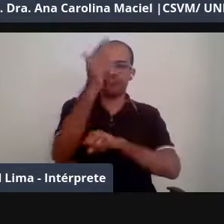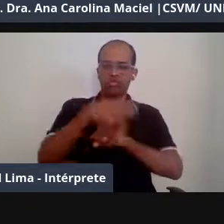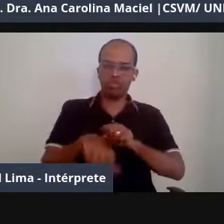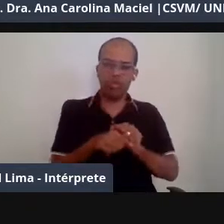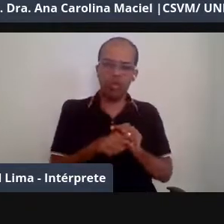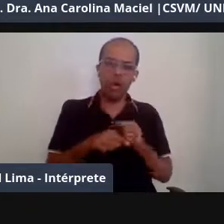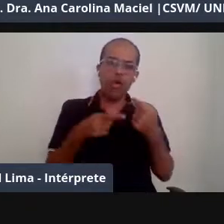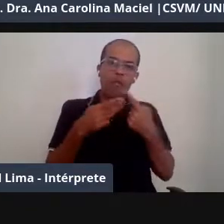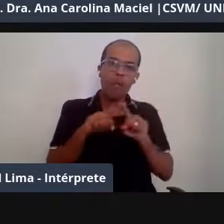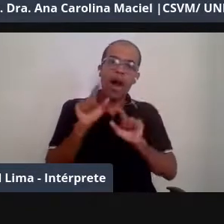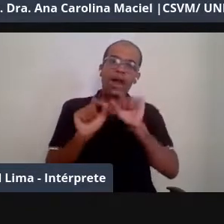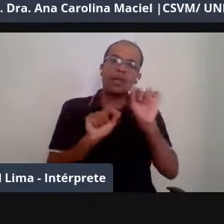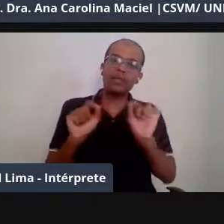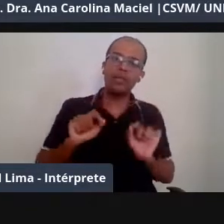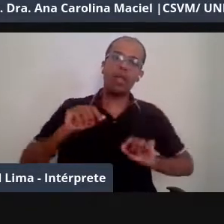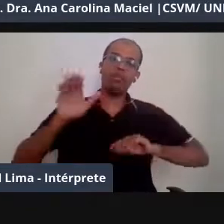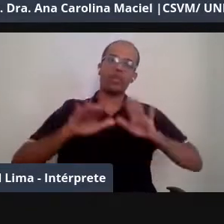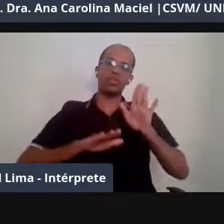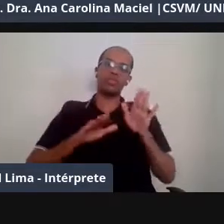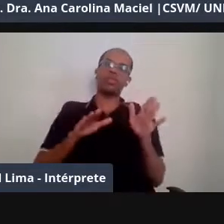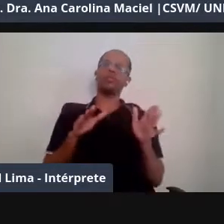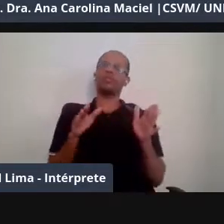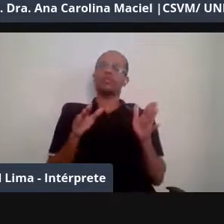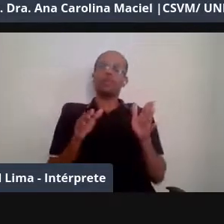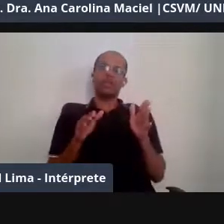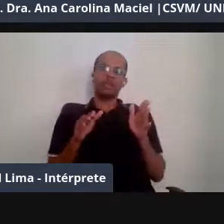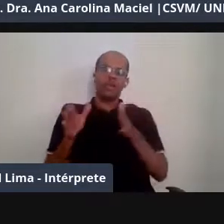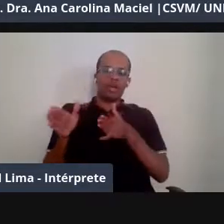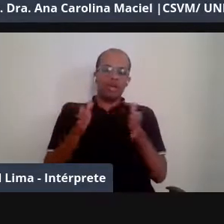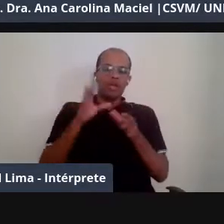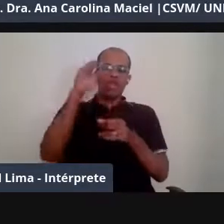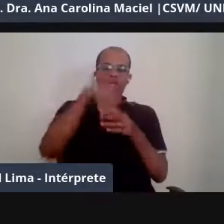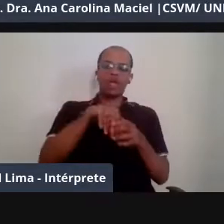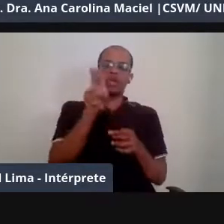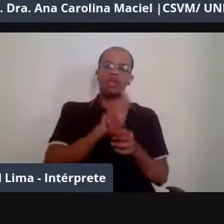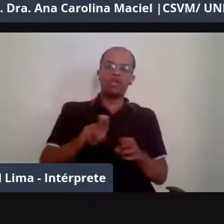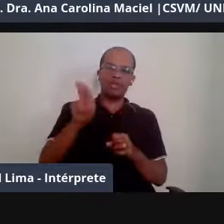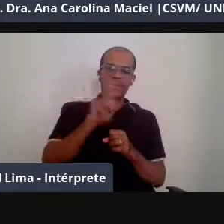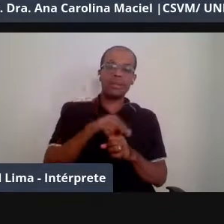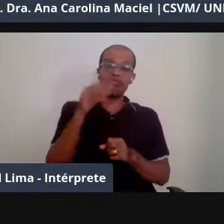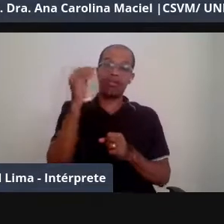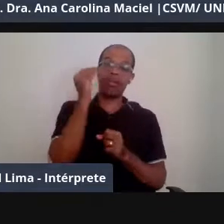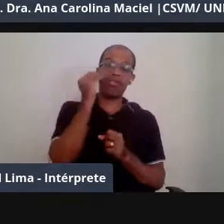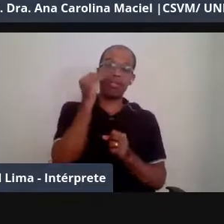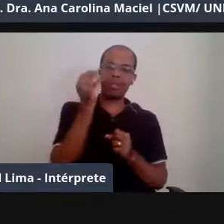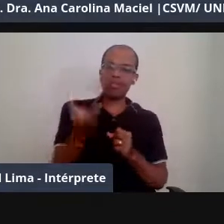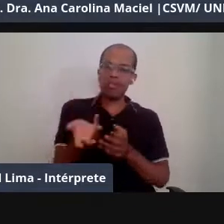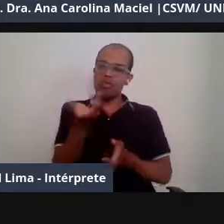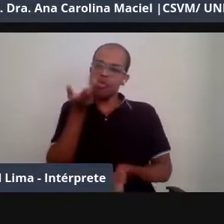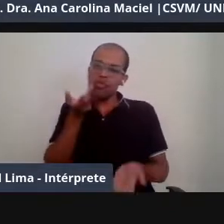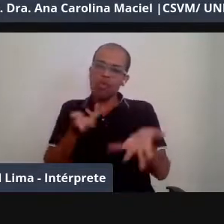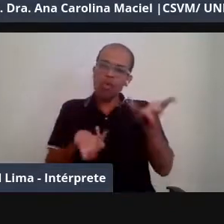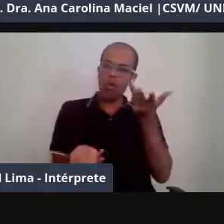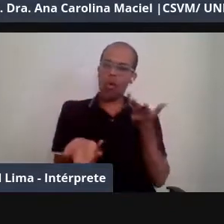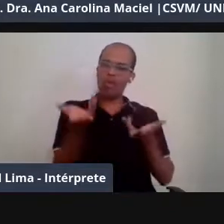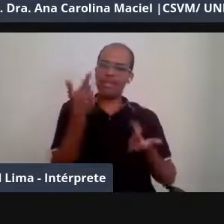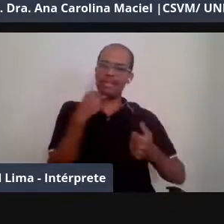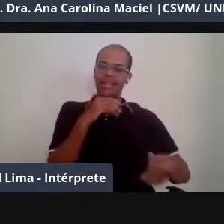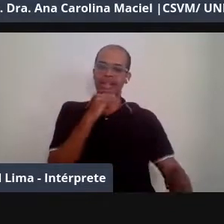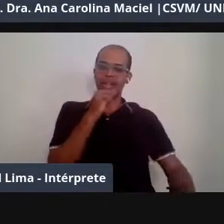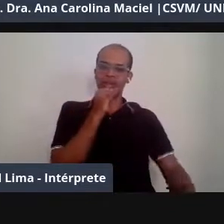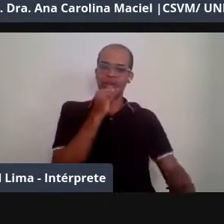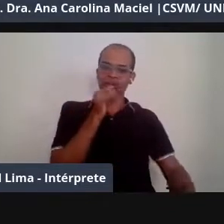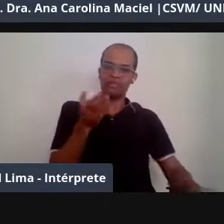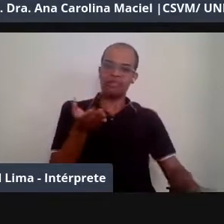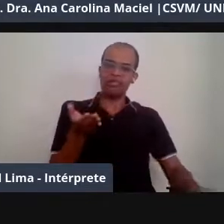criando, por vezes, caminhos sozinhos dentro das próprias universidades, né? Tentando convencer as universidades que, por exemplo, um